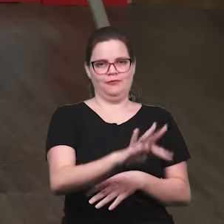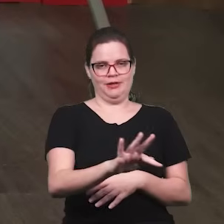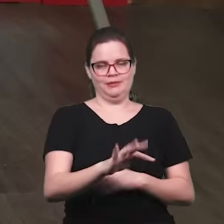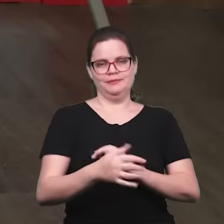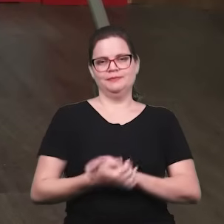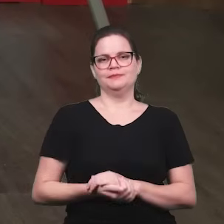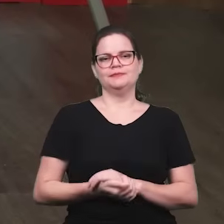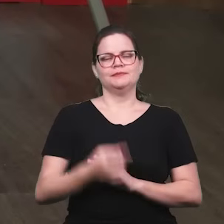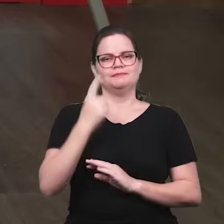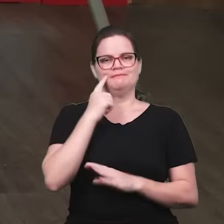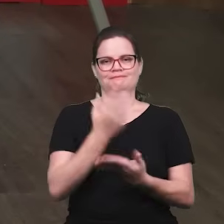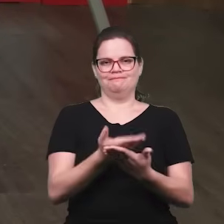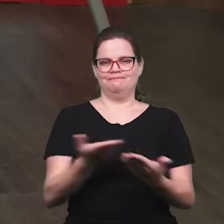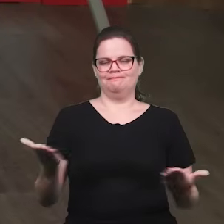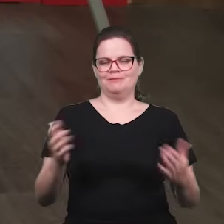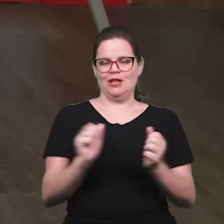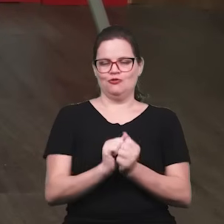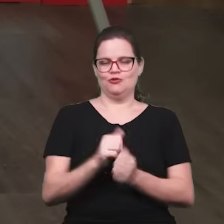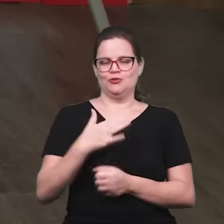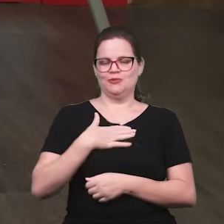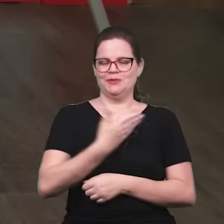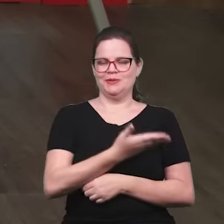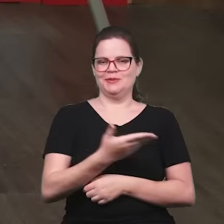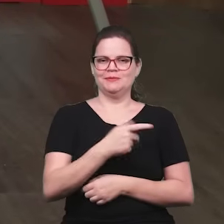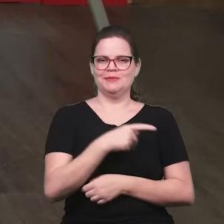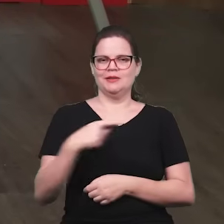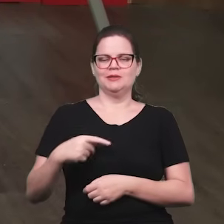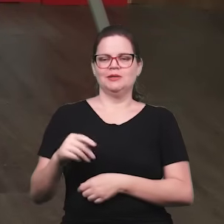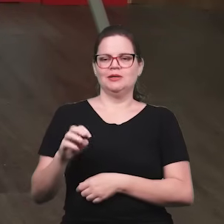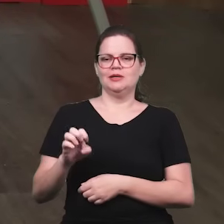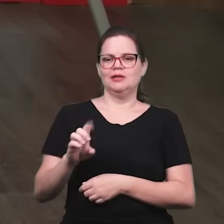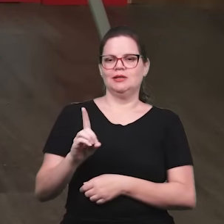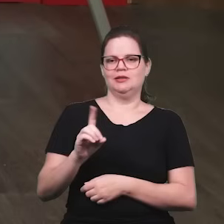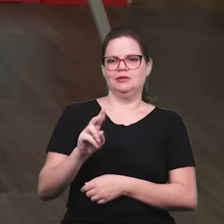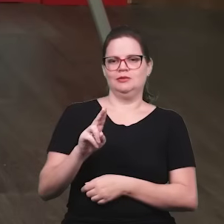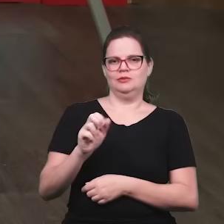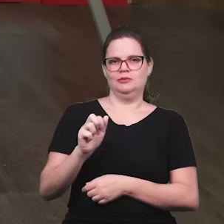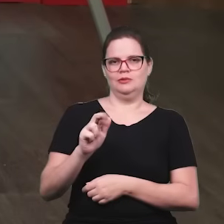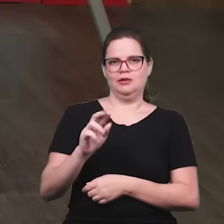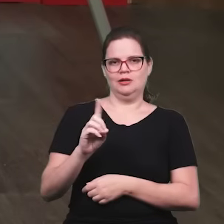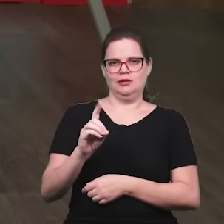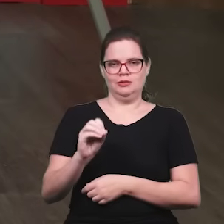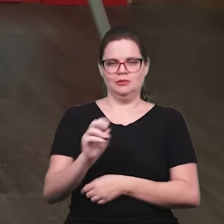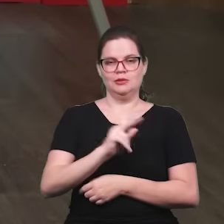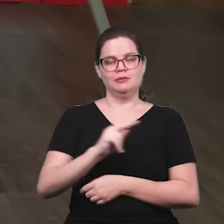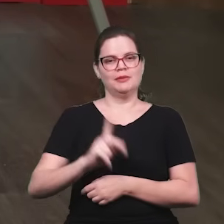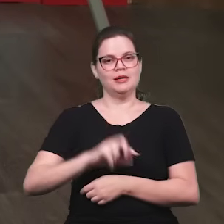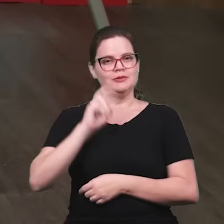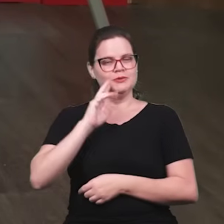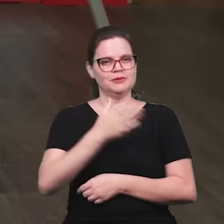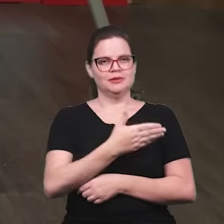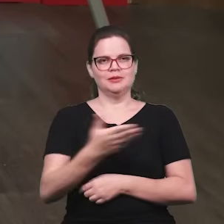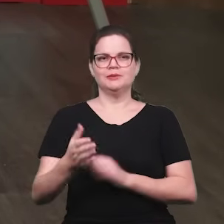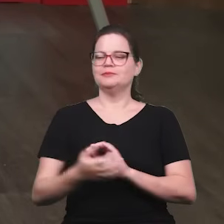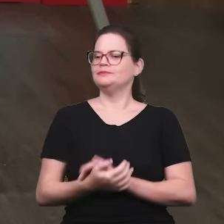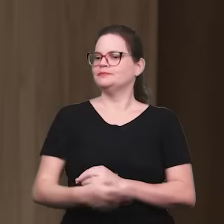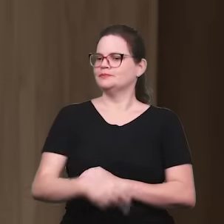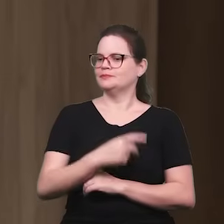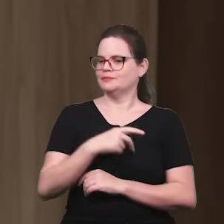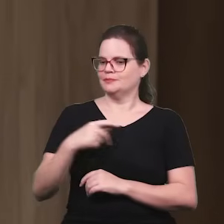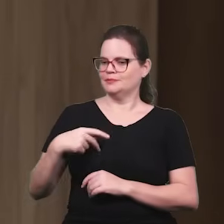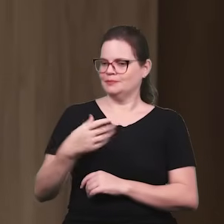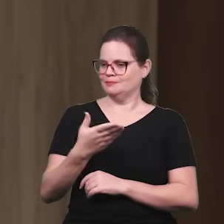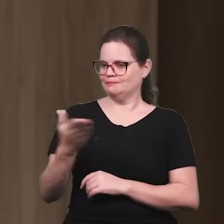programa, pastor Eduardo Rossetti, a paz do Senhor. A paz do Senhor, pastor Ian, a paz do Senhor, Vinícius, a paz do Senhor